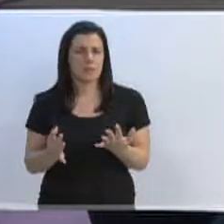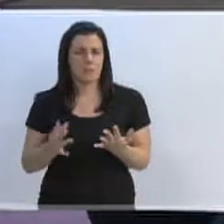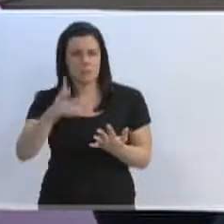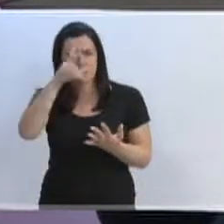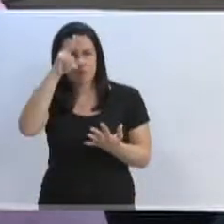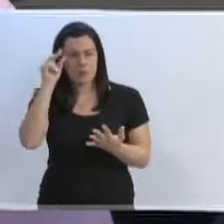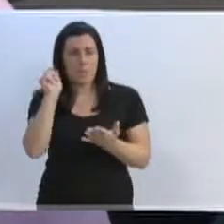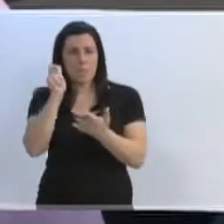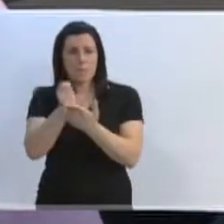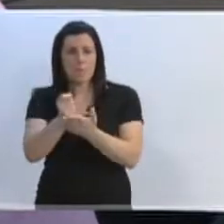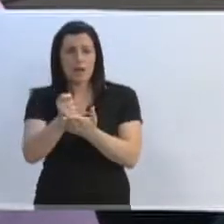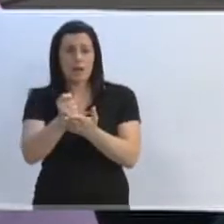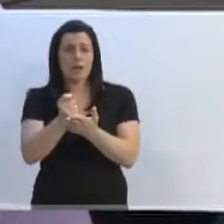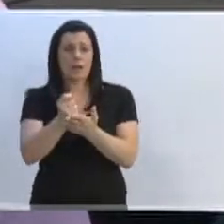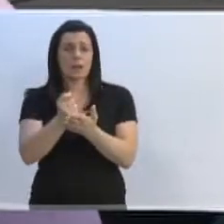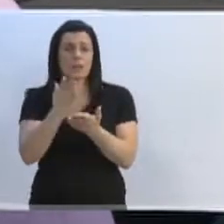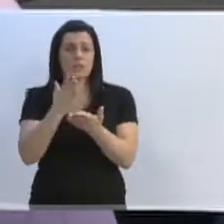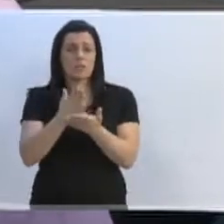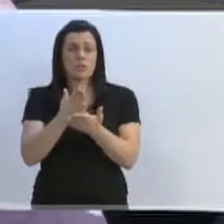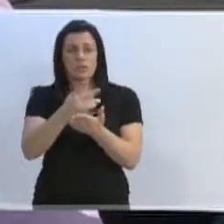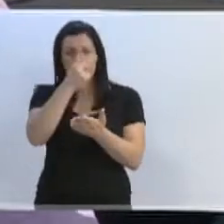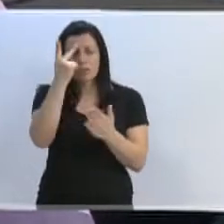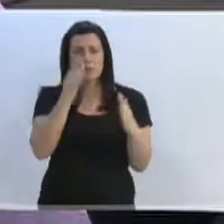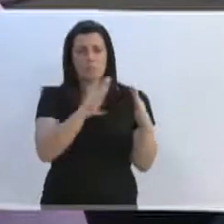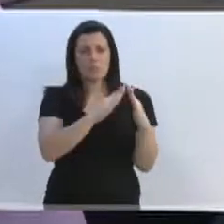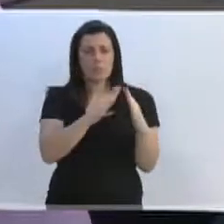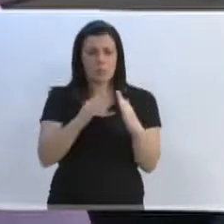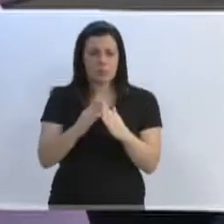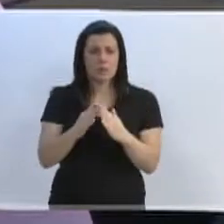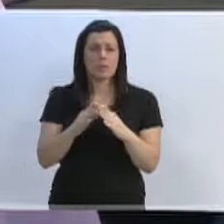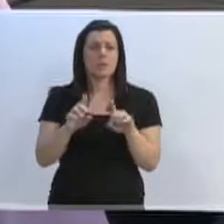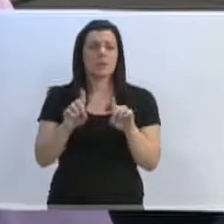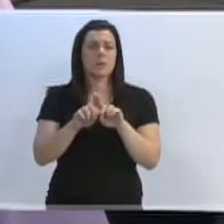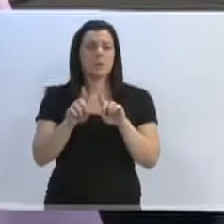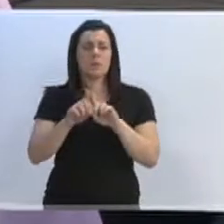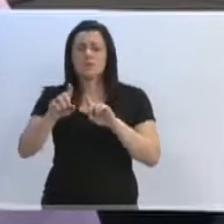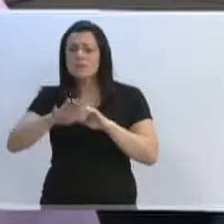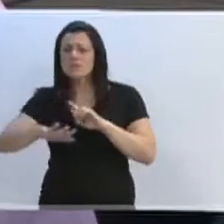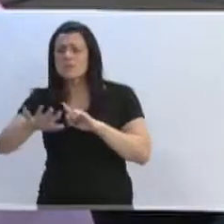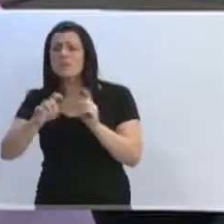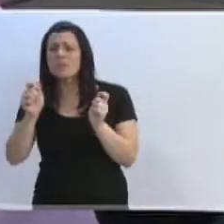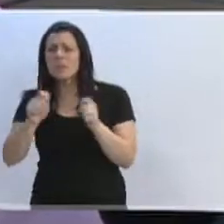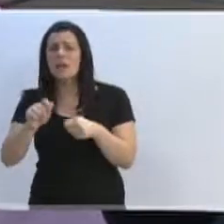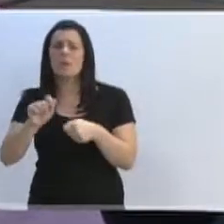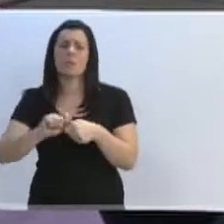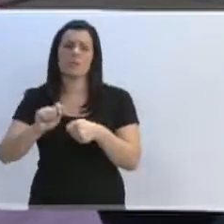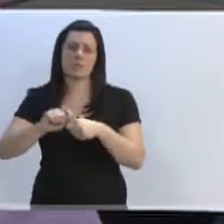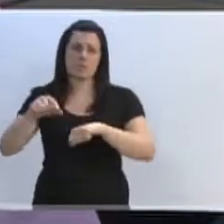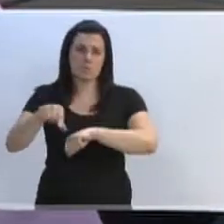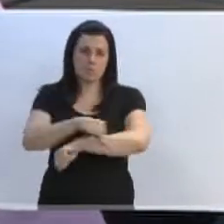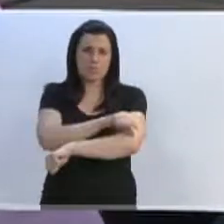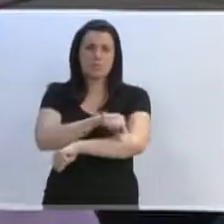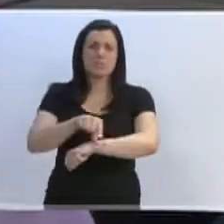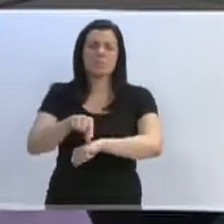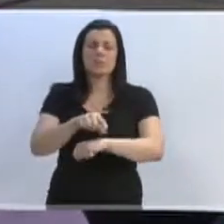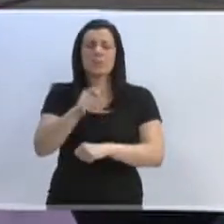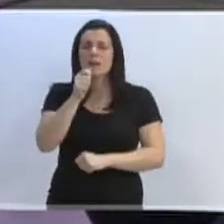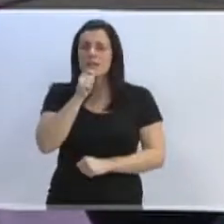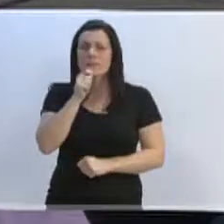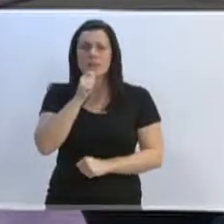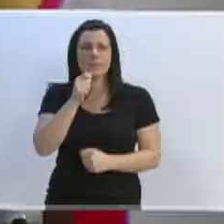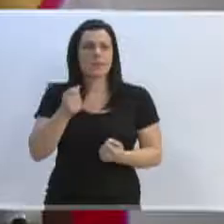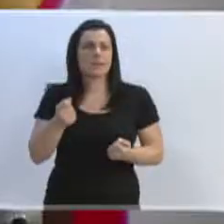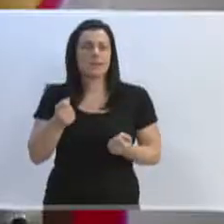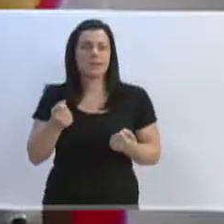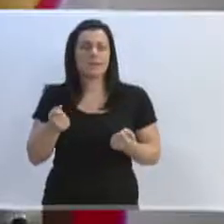área pública, essa tem condições de ser feito, e o próximo também, a Via Expressa também é uma área pública. Então, eu acho que tem condições de ser feito sem nenhum custo